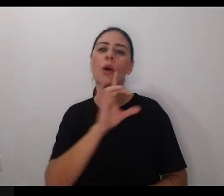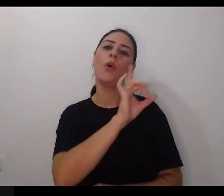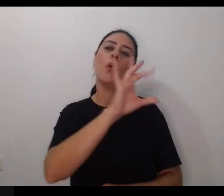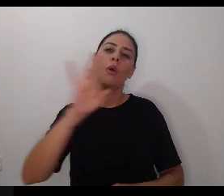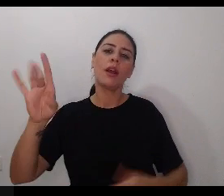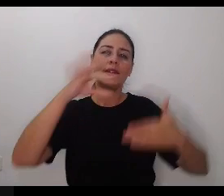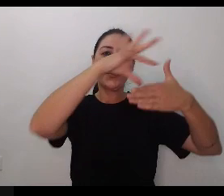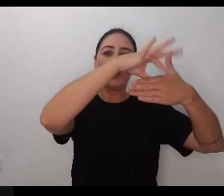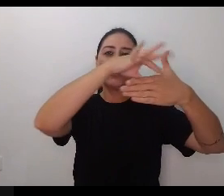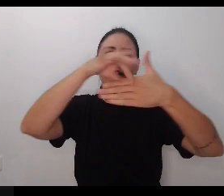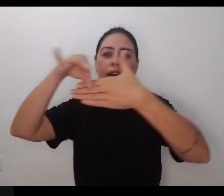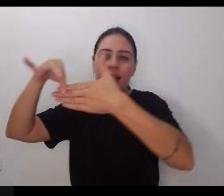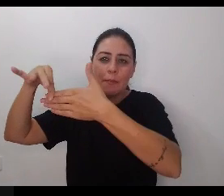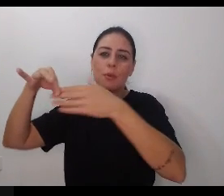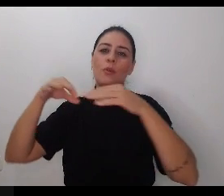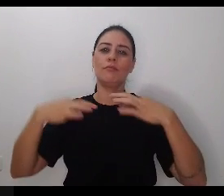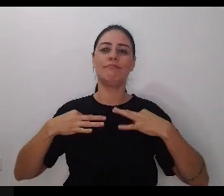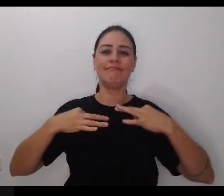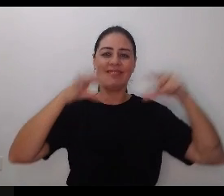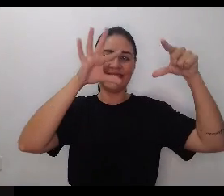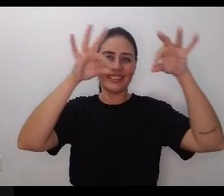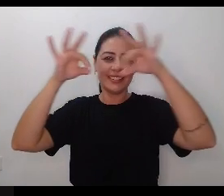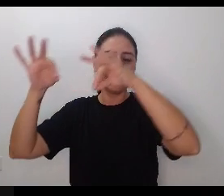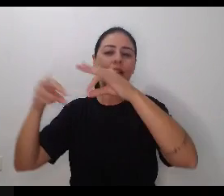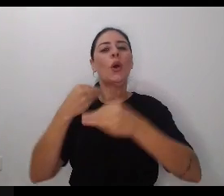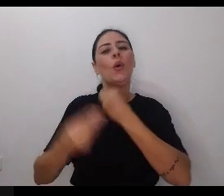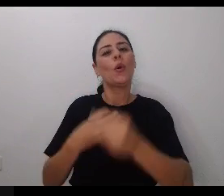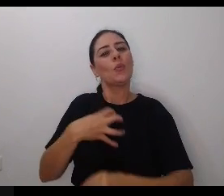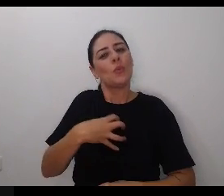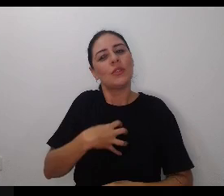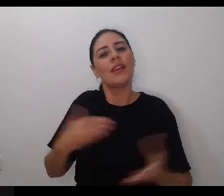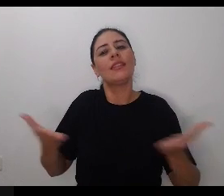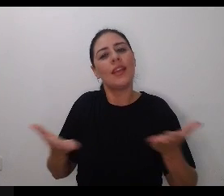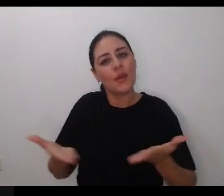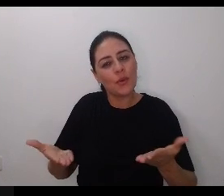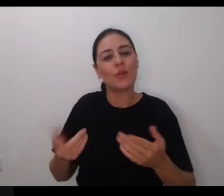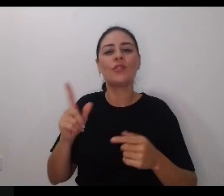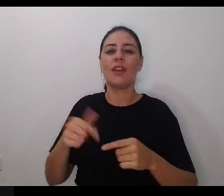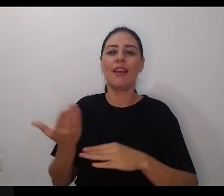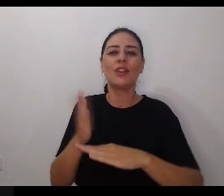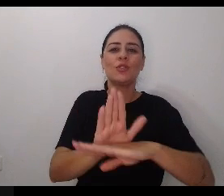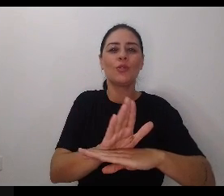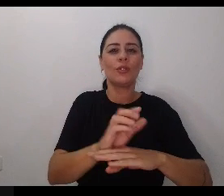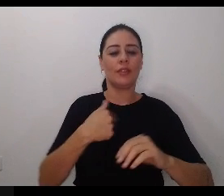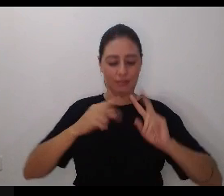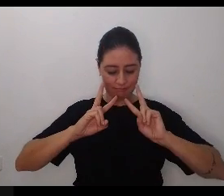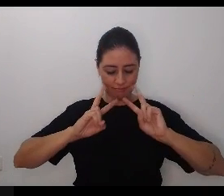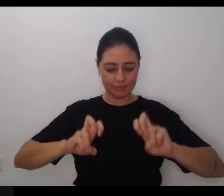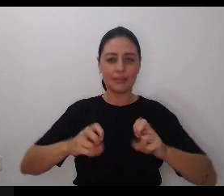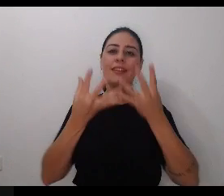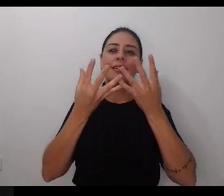para a criança, para os irmãos, cada um colocar ali o seu grampinho na emoção, ou cada um marcar como é que está se sentindo naquele dia, ajuda